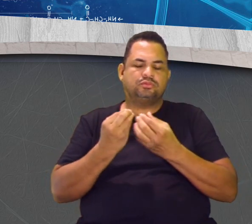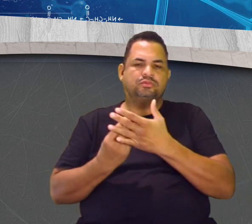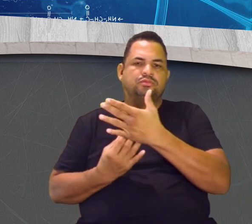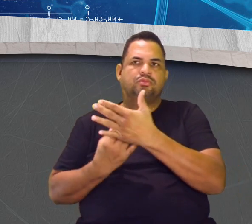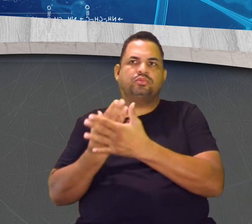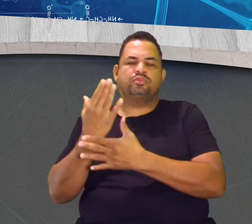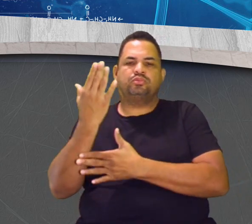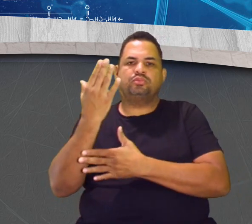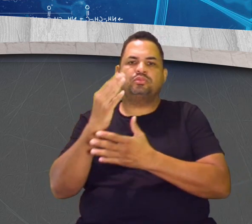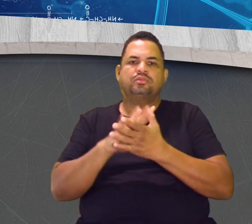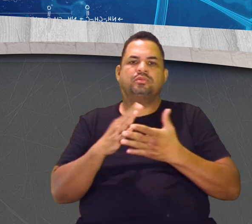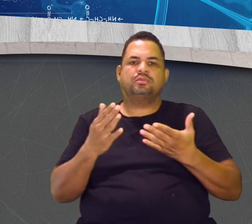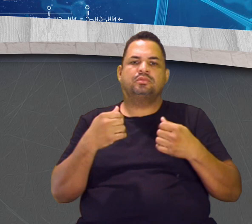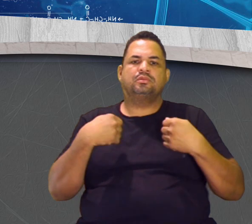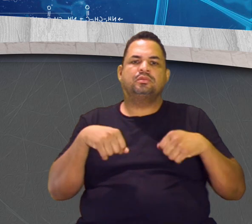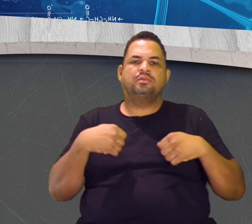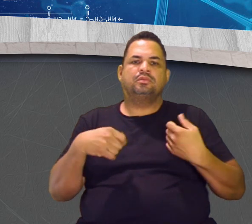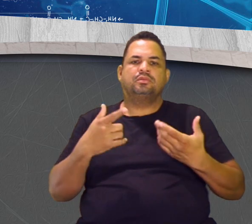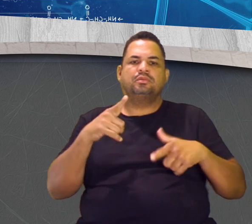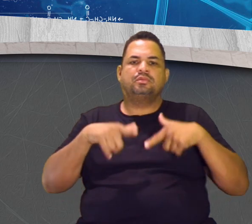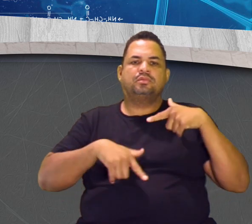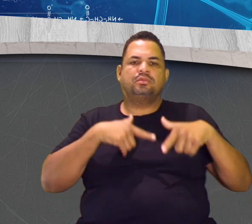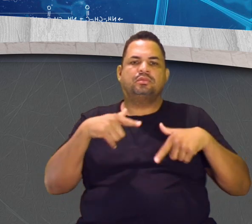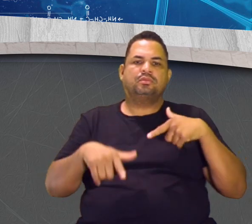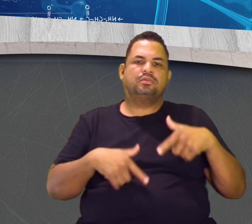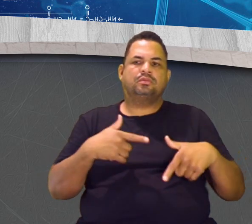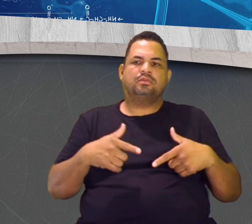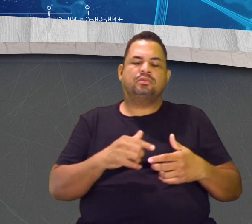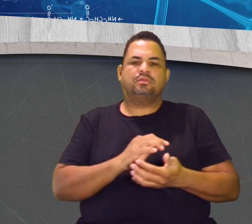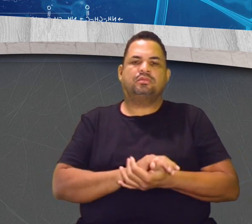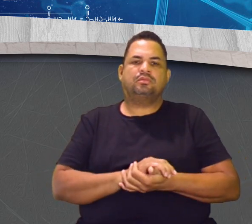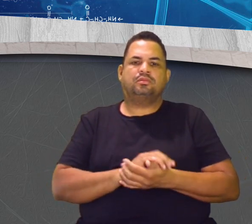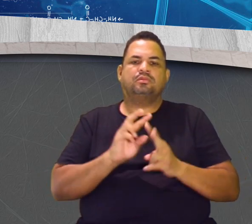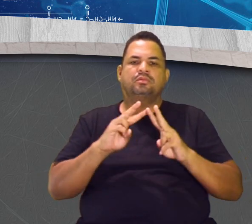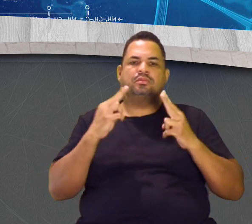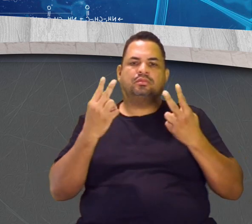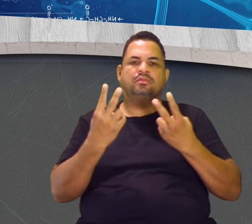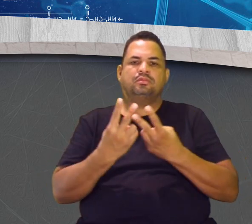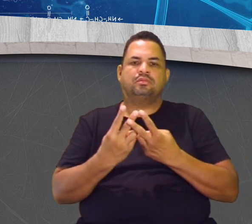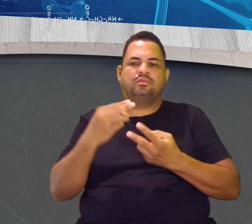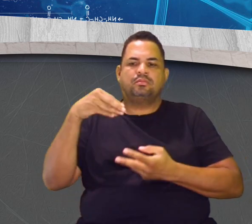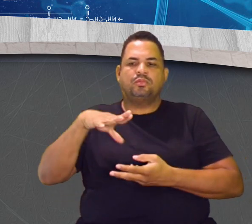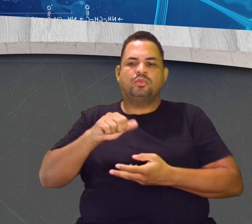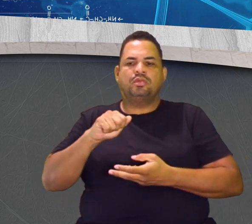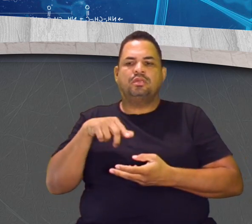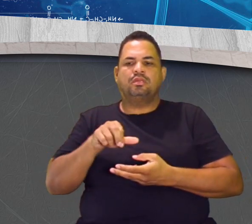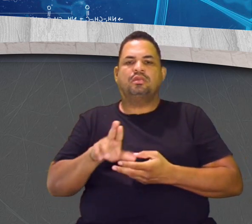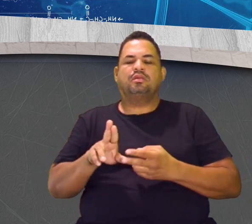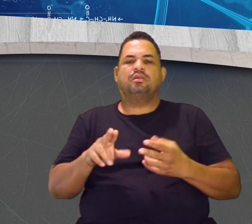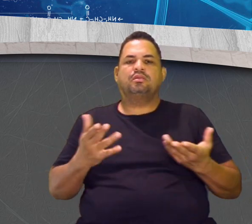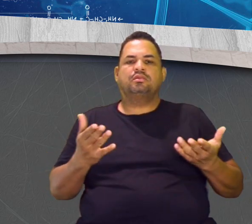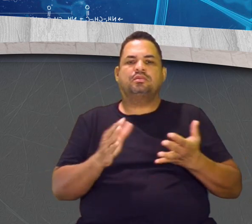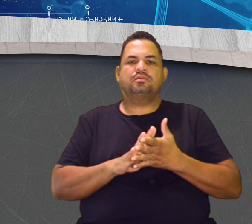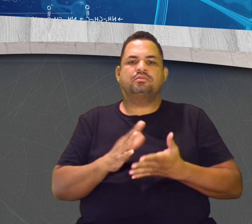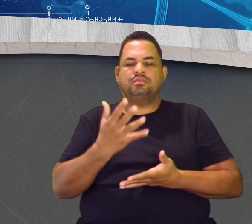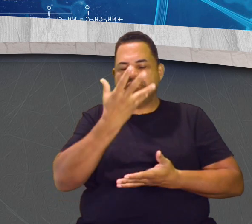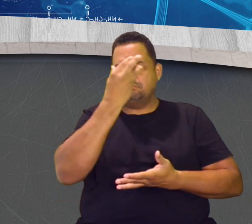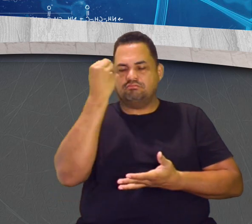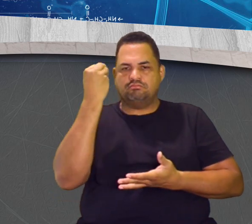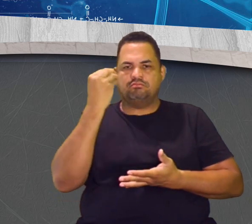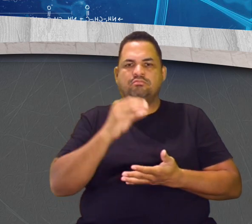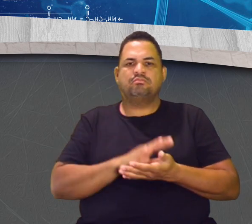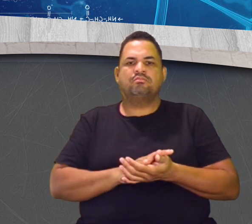gasosa, precisamos trabalhar com volume molar, tá bom? Não esquecendo